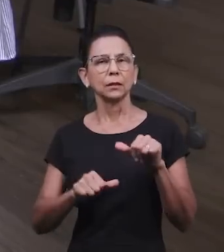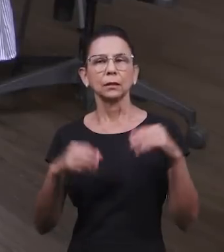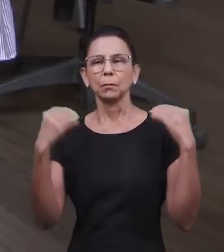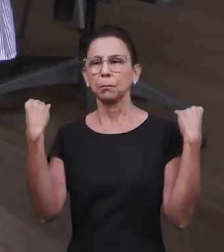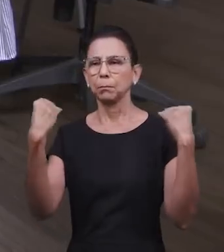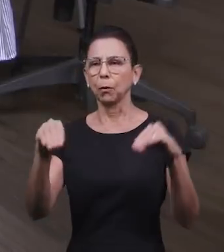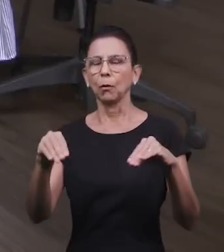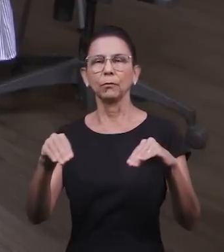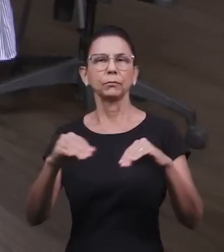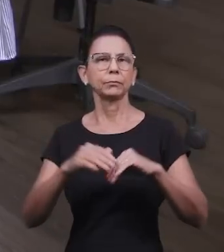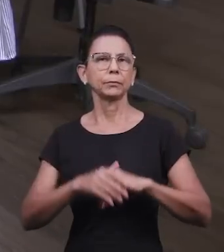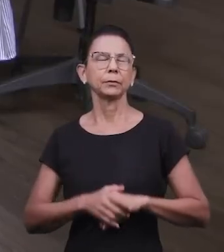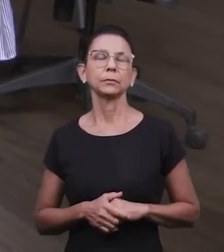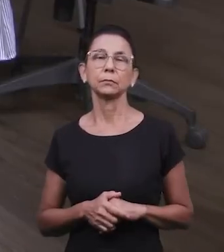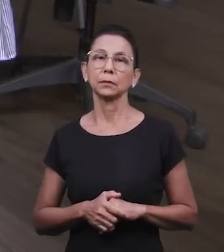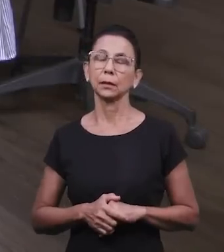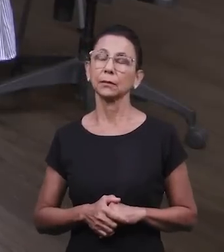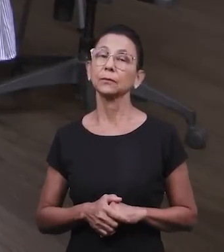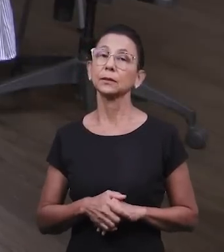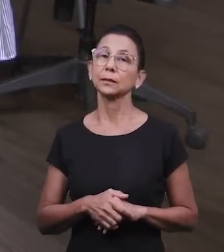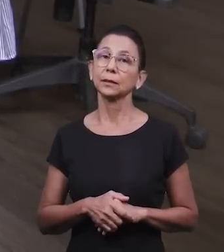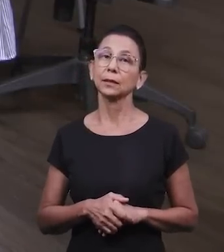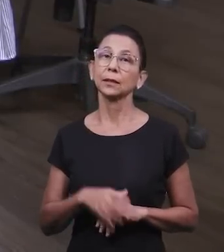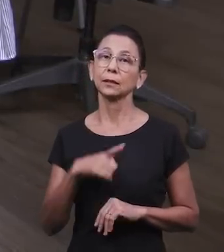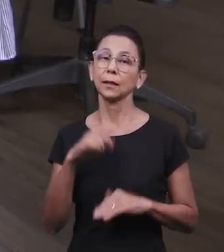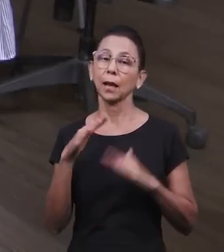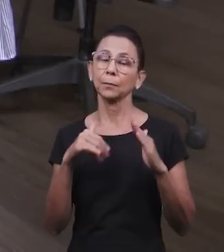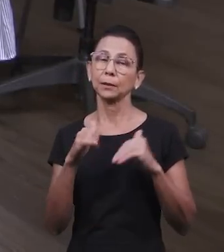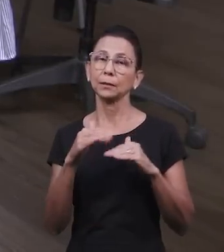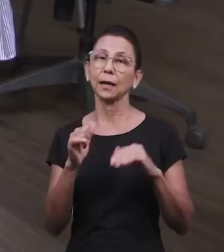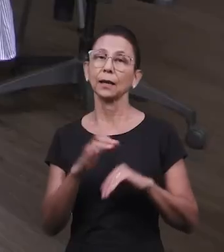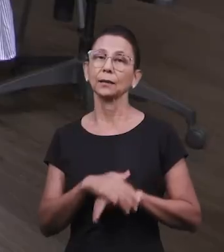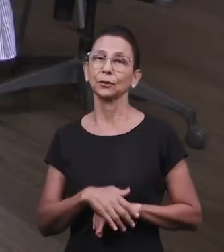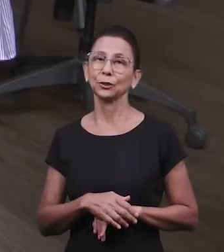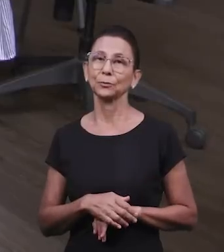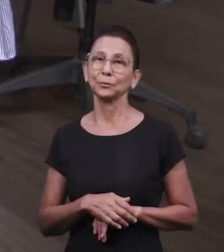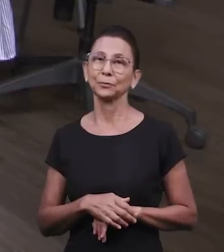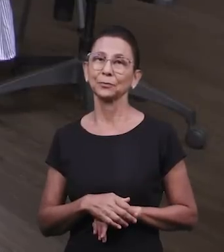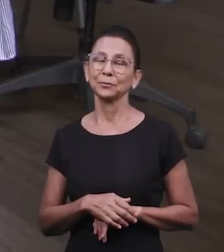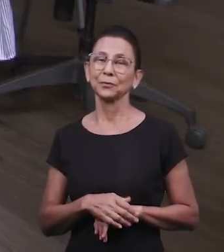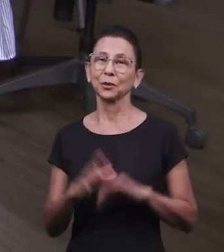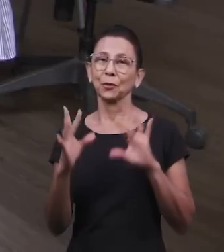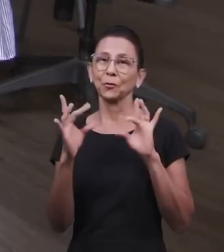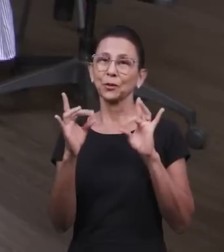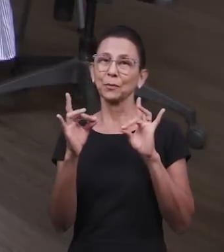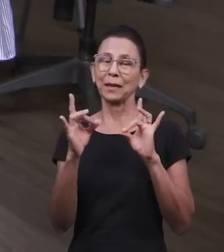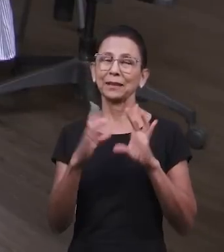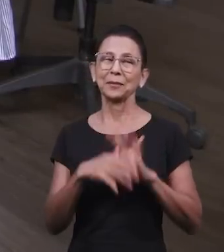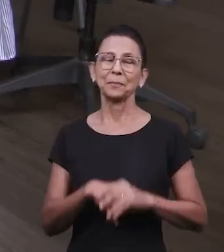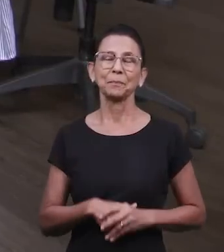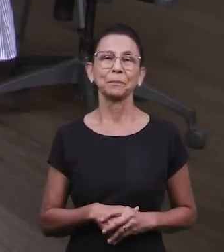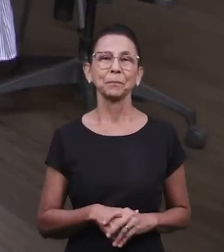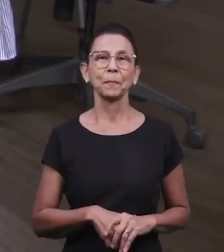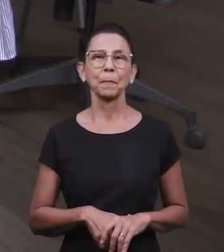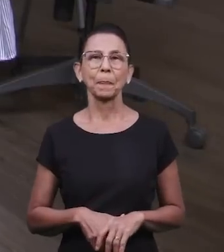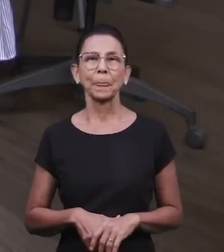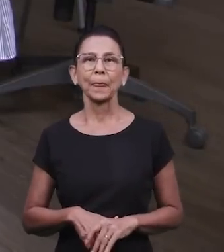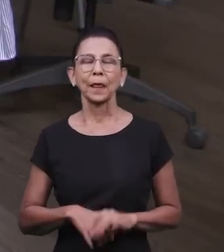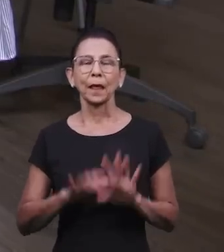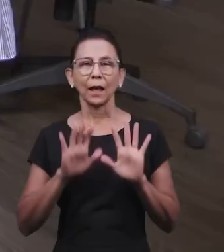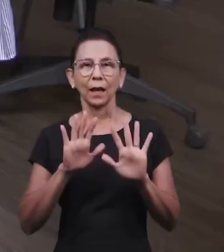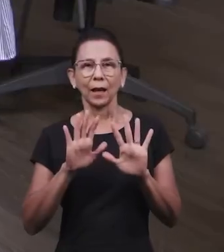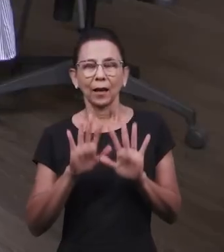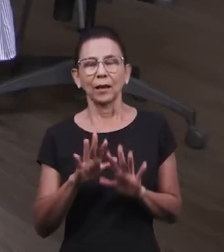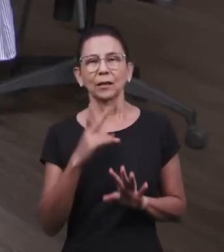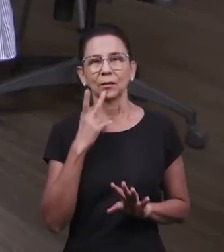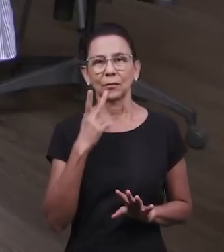e saiba lidar com essa exposição. Respondido? Muito bem. Olha só, deixa eu contar a